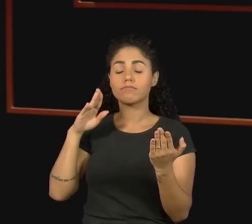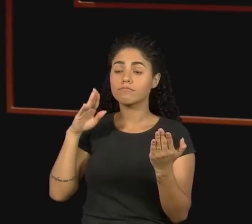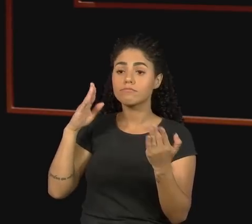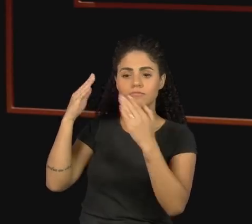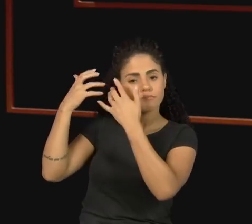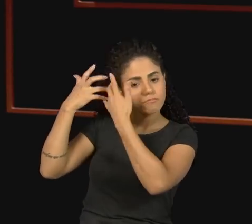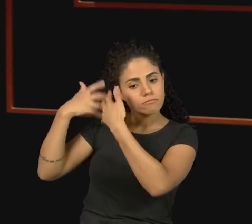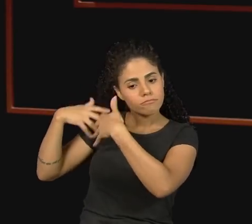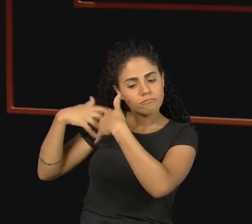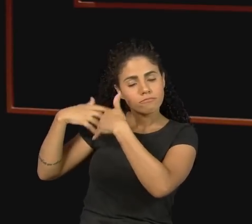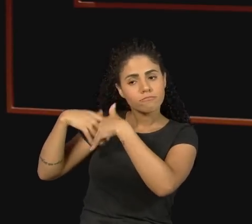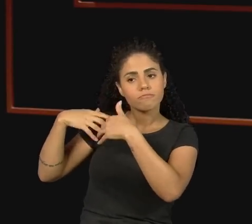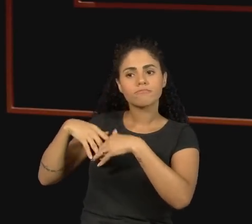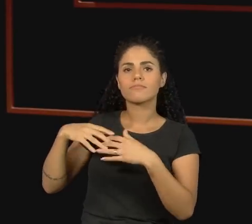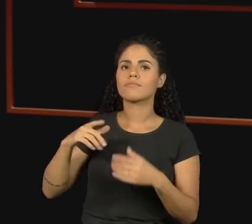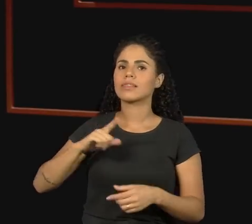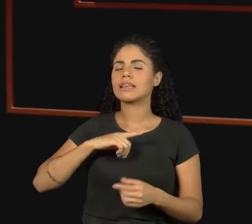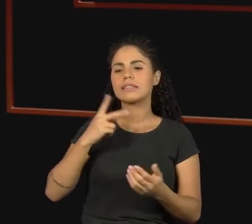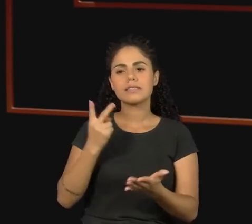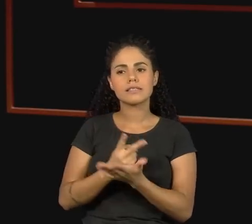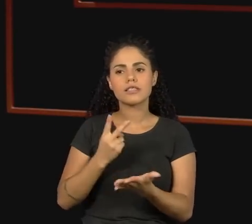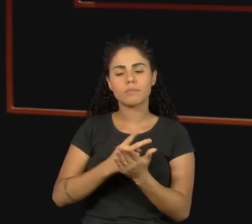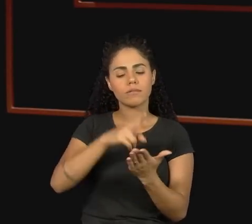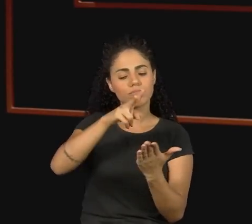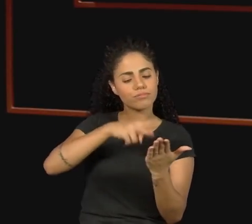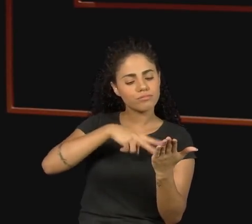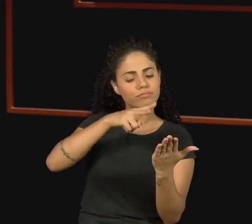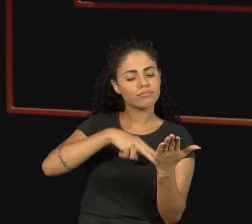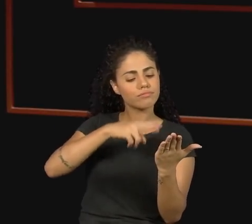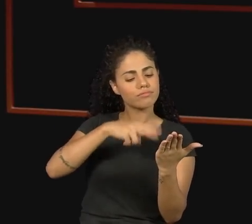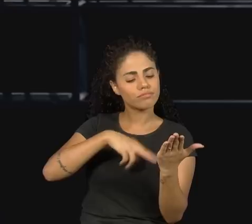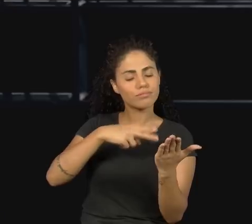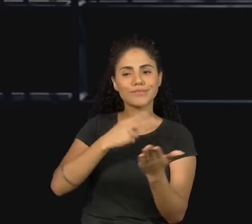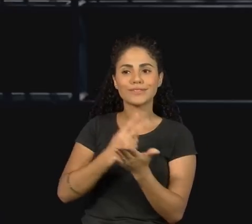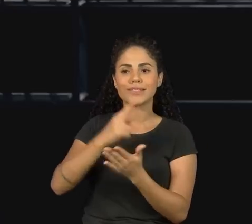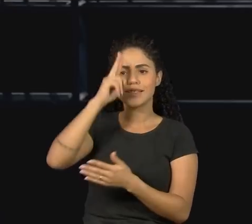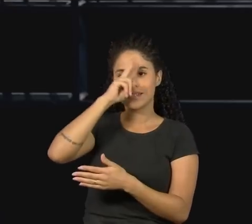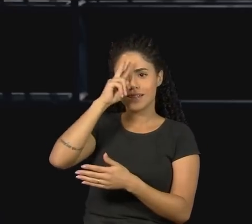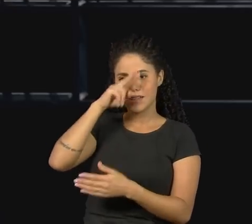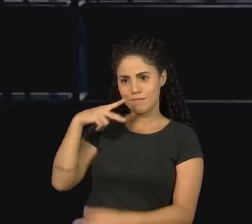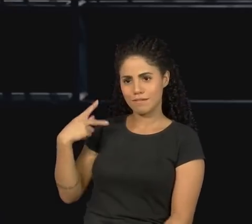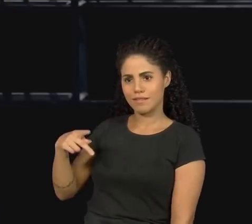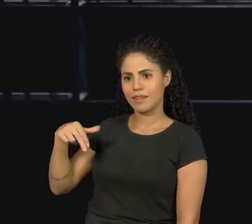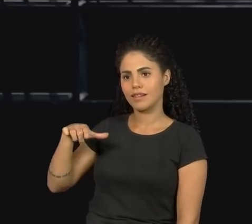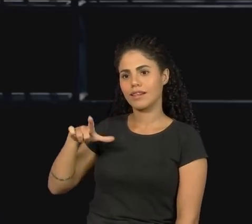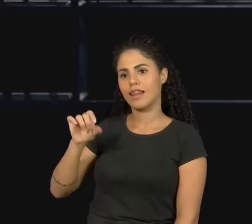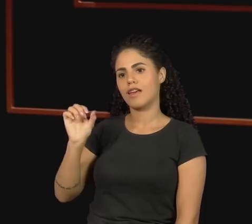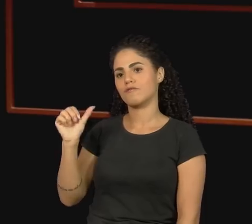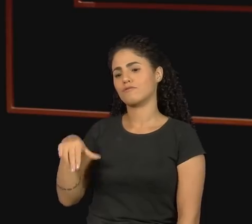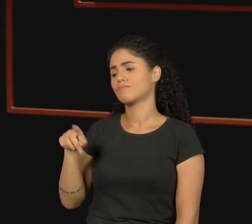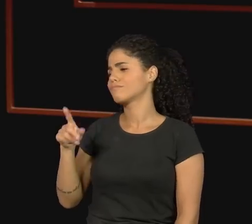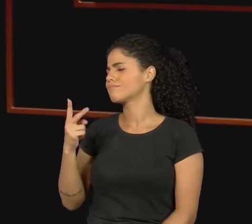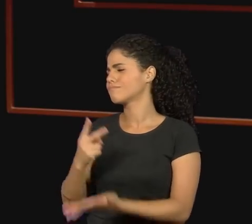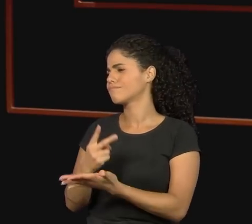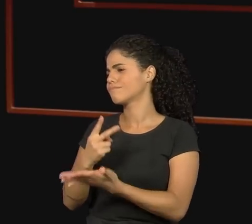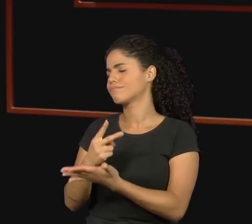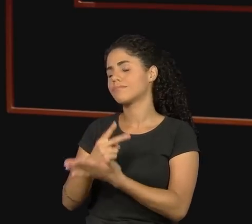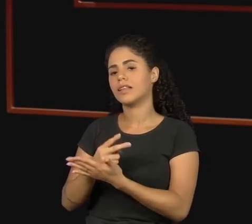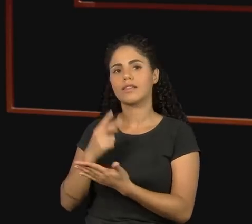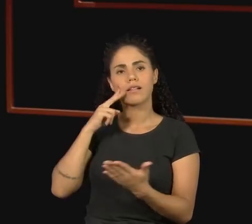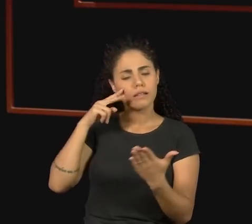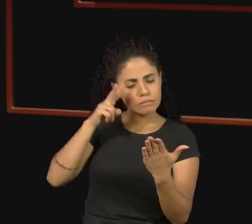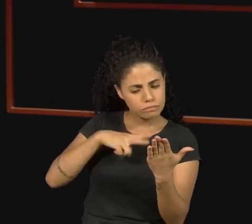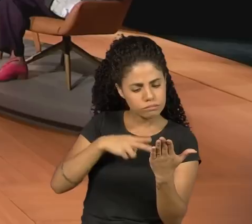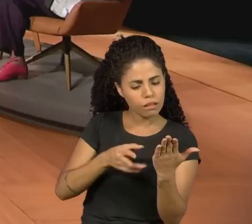tem um perfume das outras, né? Porque você sempre parece que você está lendo o Nelson, além dele ser prolixo. O Rosinha conta que ele escreveu um texto e ele não voltava.